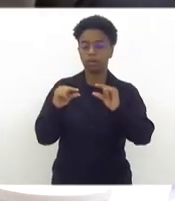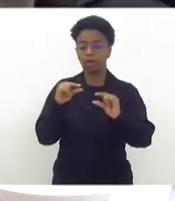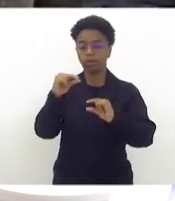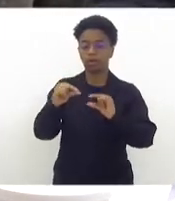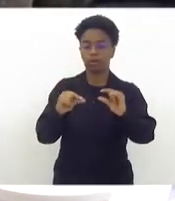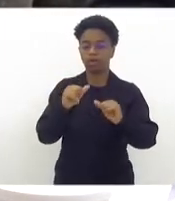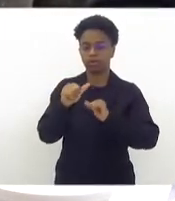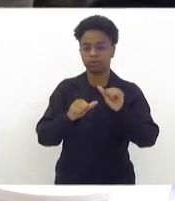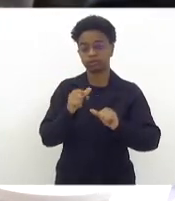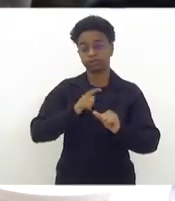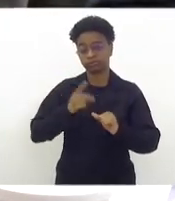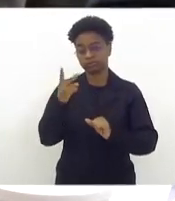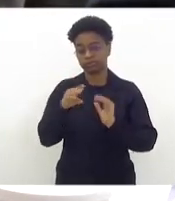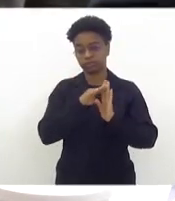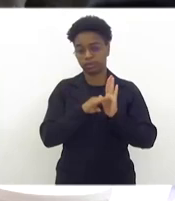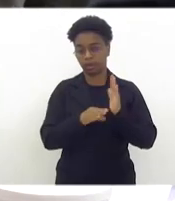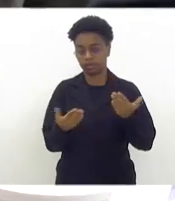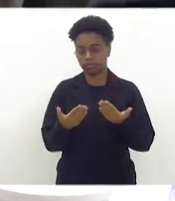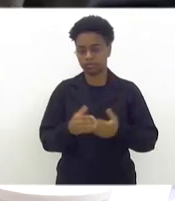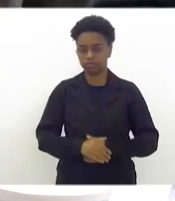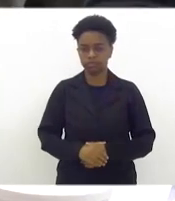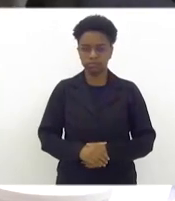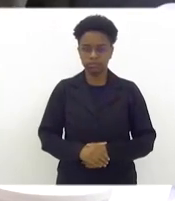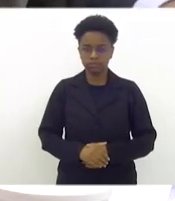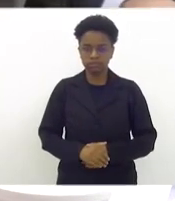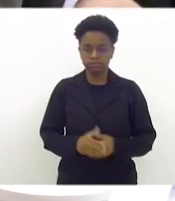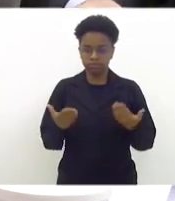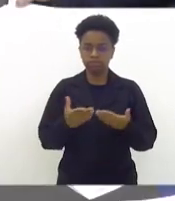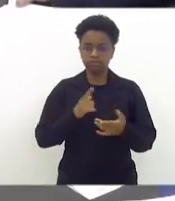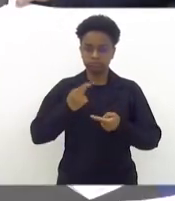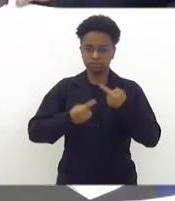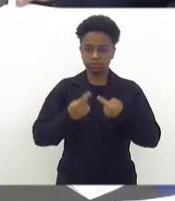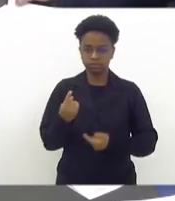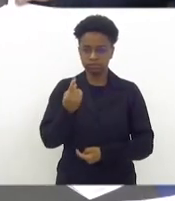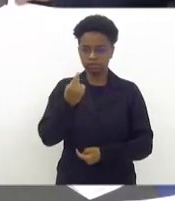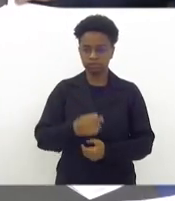tem dois aqui na pauta. Perfeito. Na pauta não, dois. Vai hoje, ser na discussão de hoje do colégio. Se Vossa Excelência me permitir